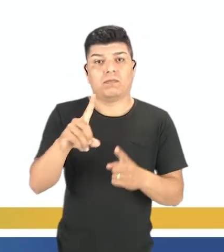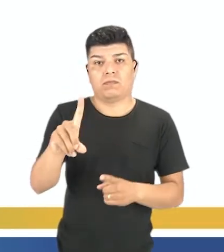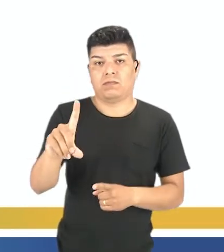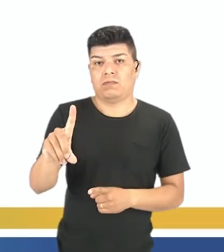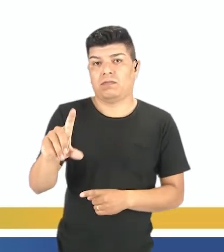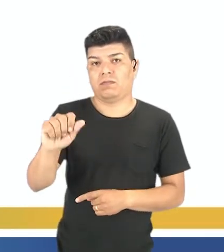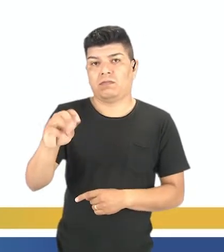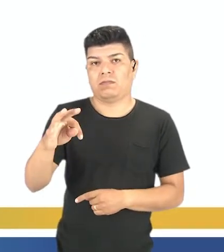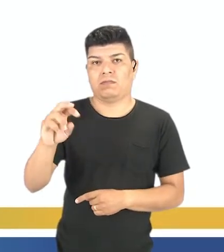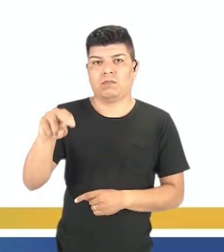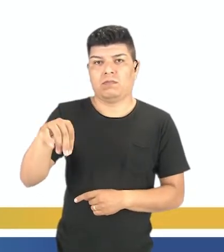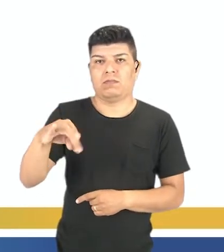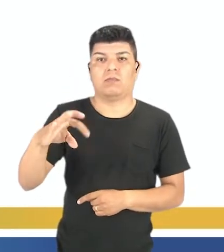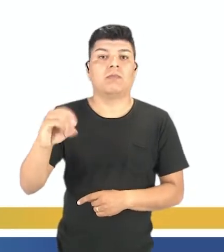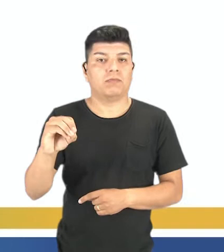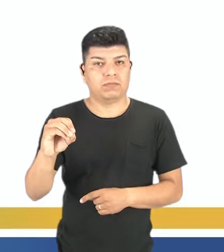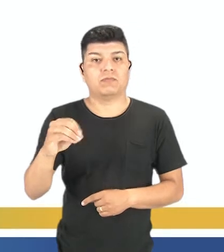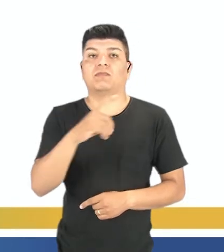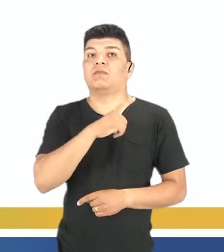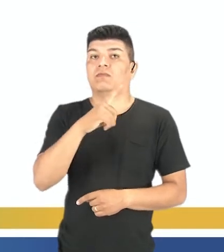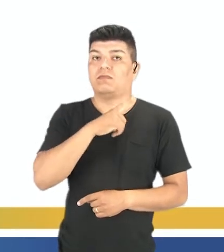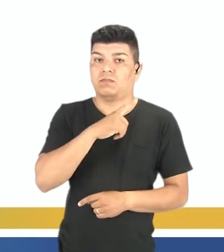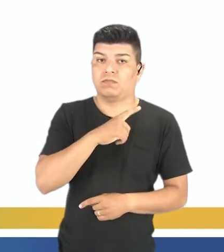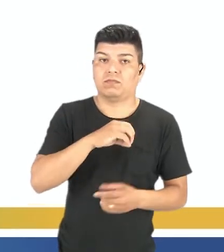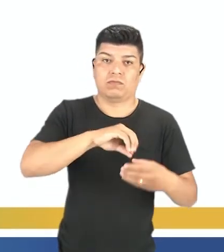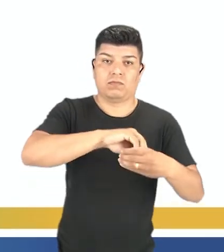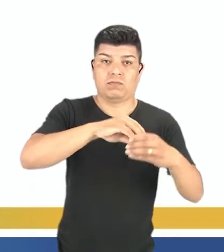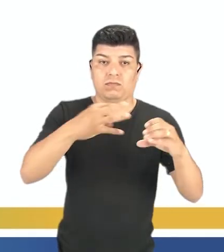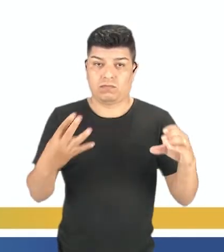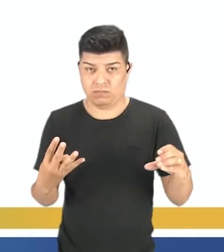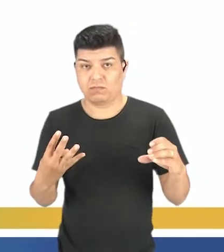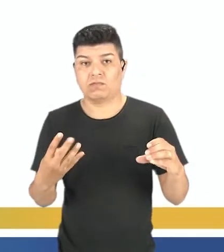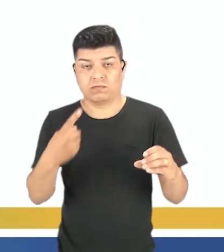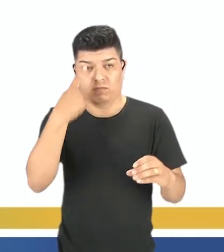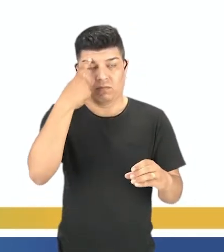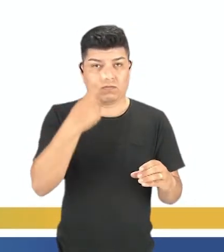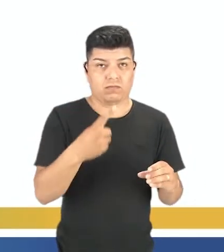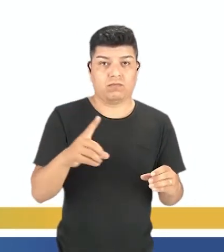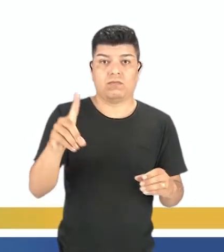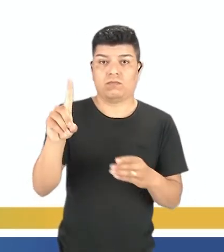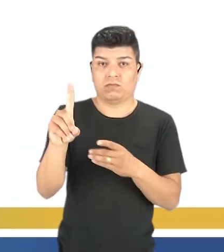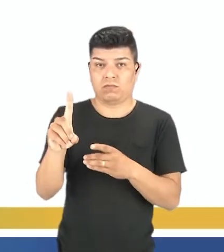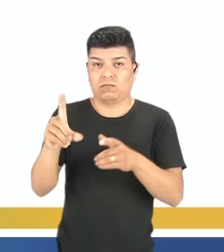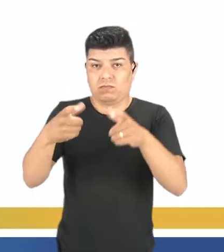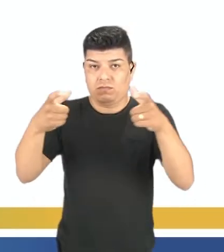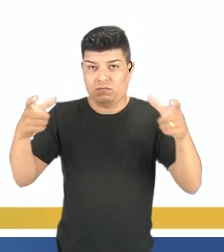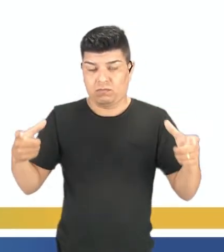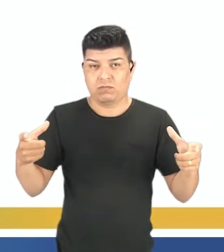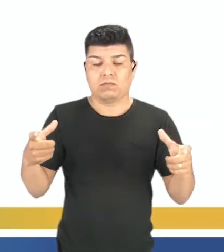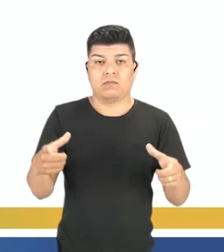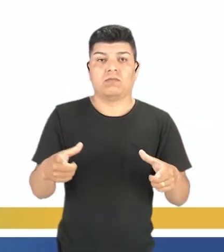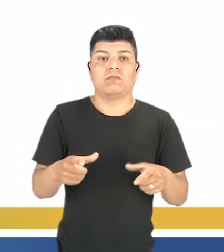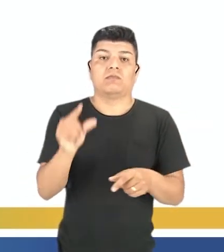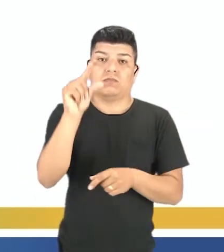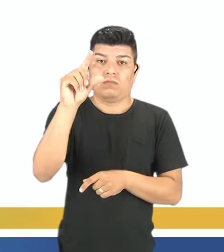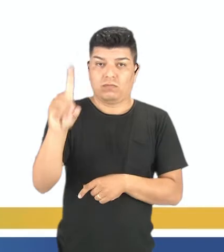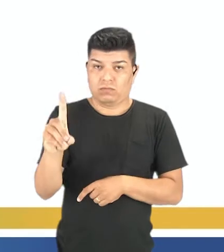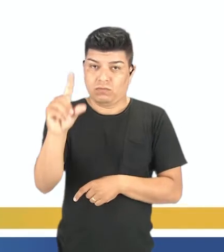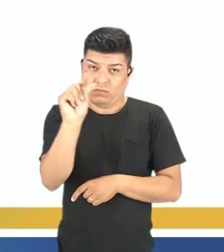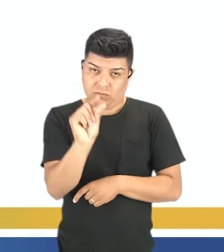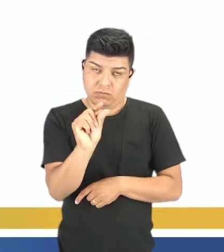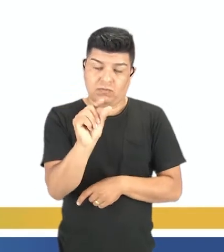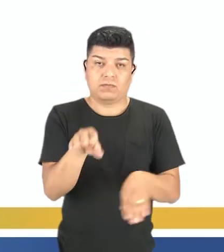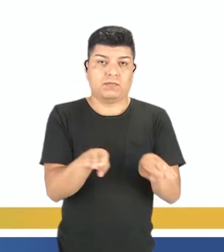daltônico. Por quê? Porque eu vou ter, tanto características dominantes, o Dzão sendo compartilhada, quanto o